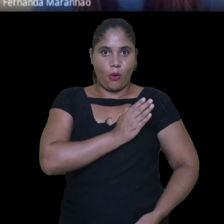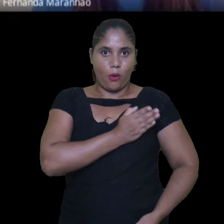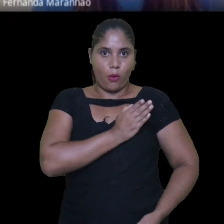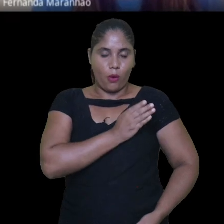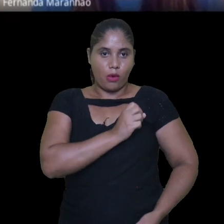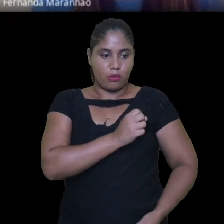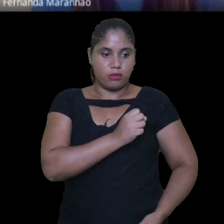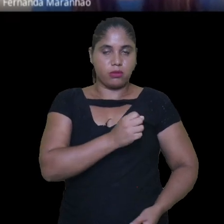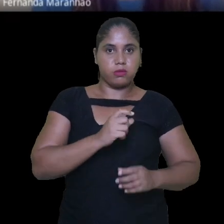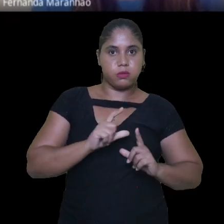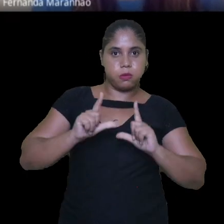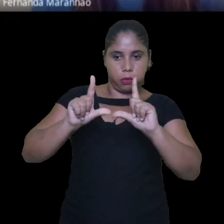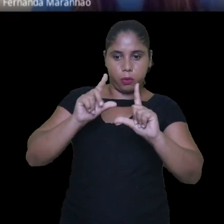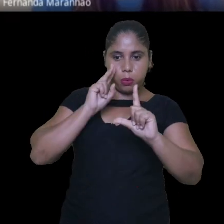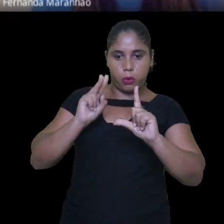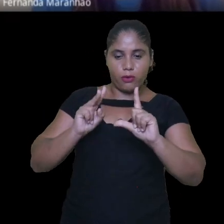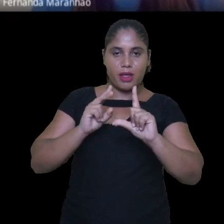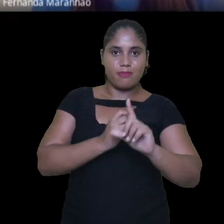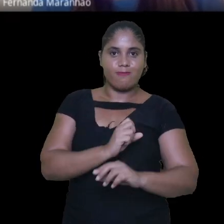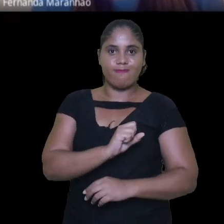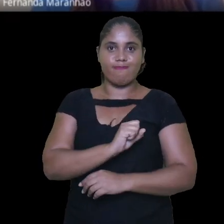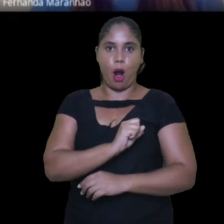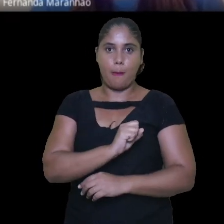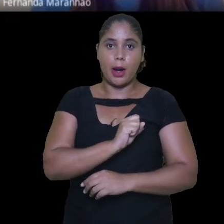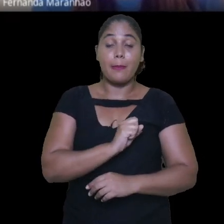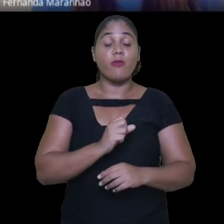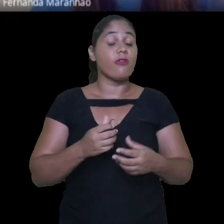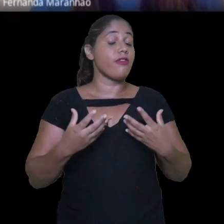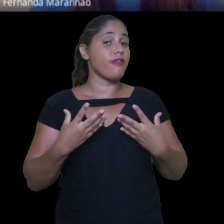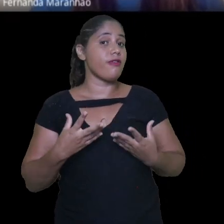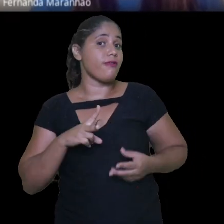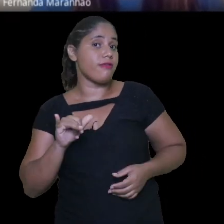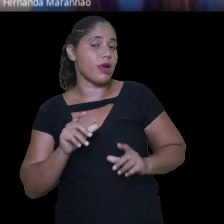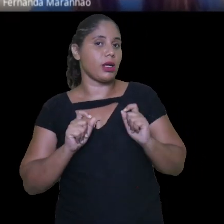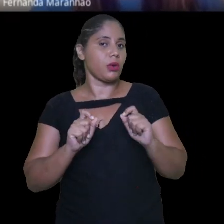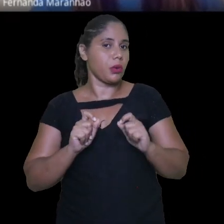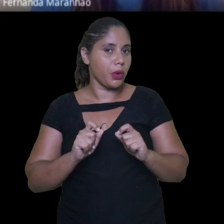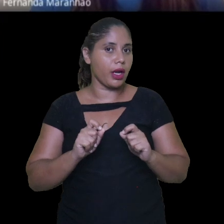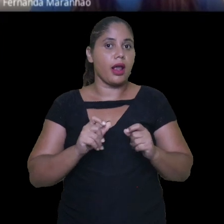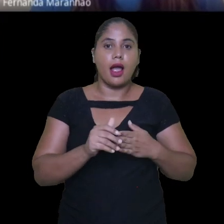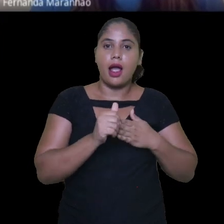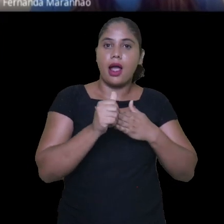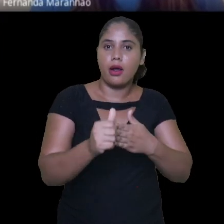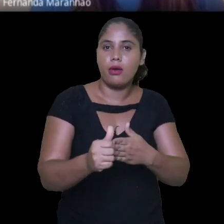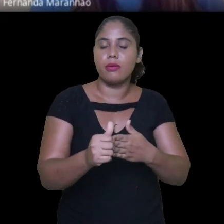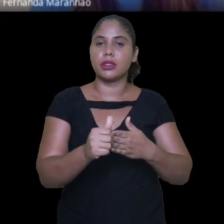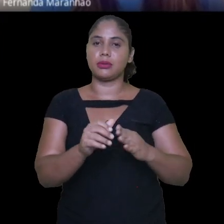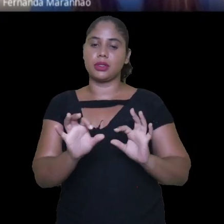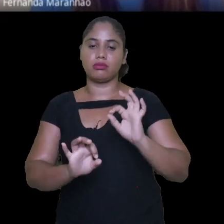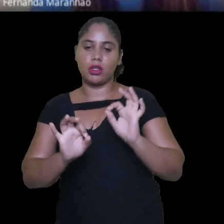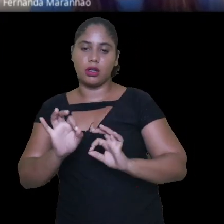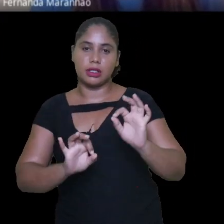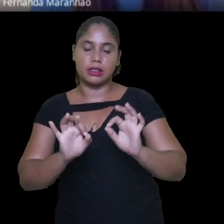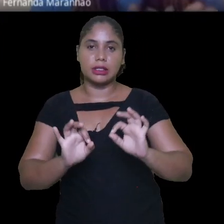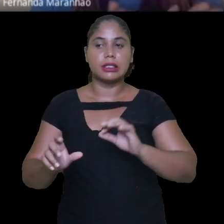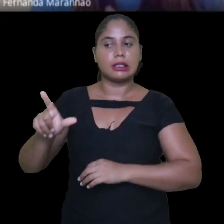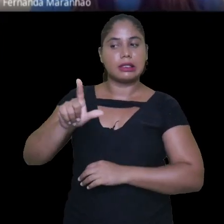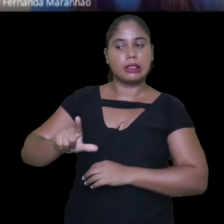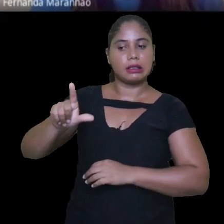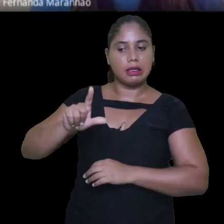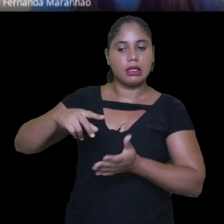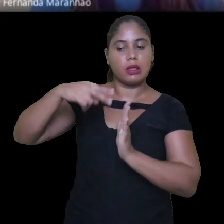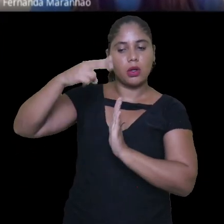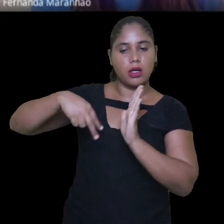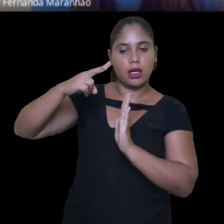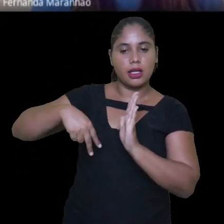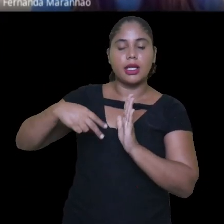acompanhamento ultrassonográfico ou não. É individualizar a conduta entre a família e a equipe médica. A